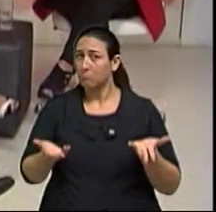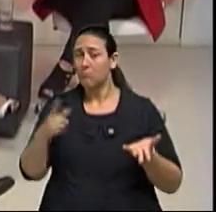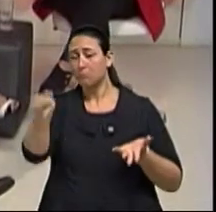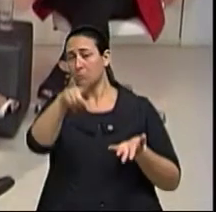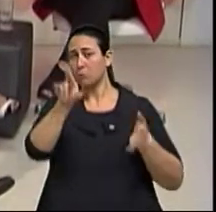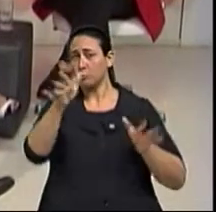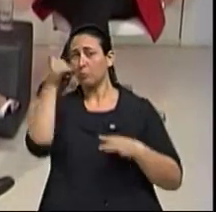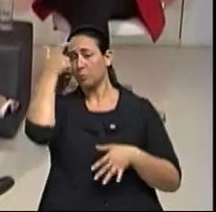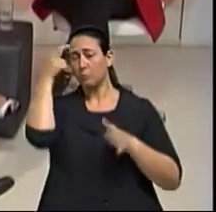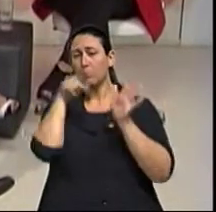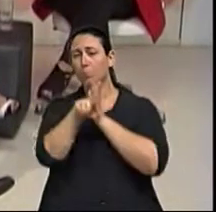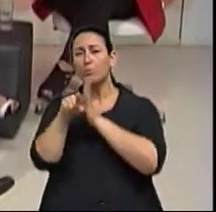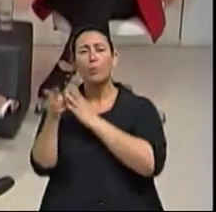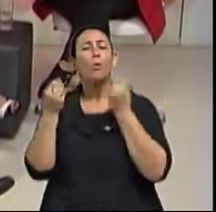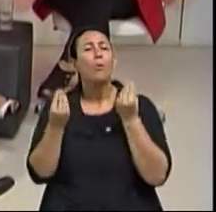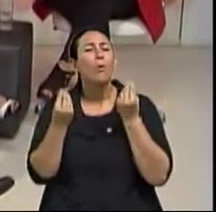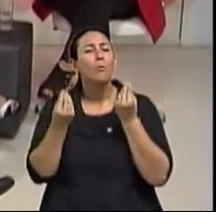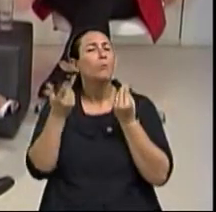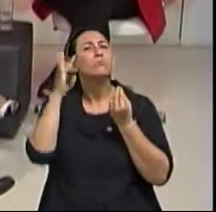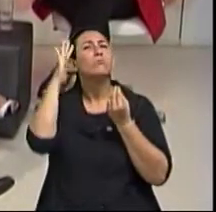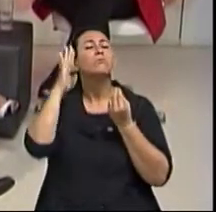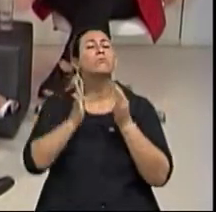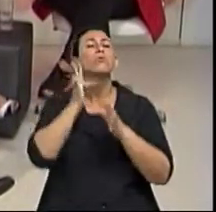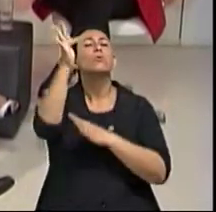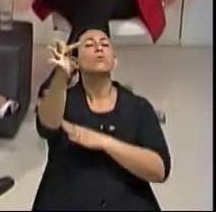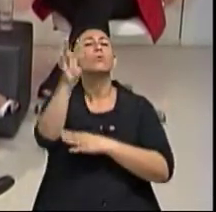como é que vão cuidar de mim em 2050?